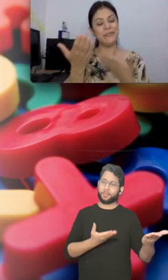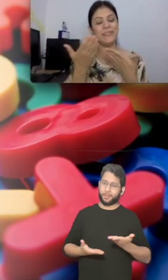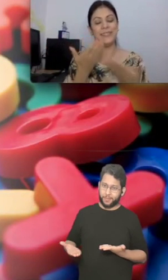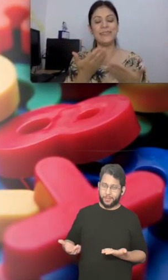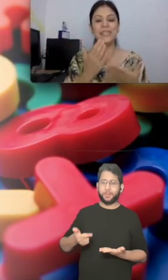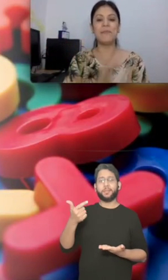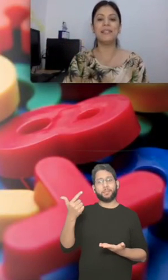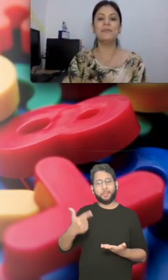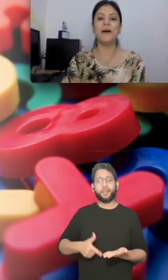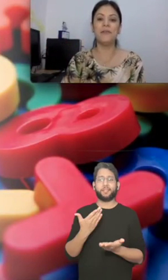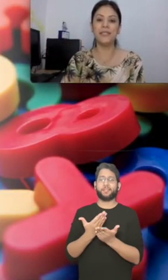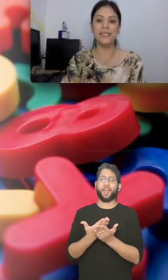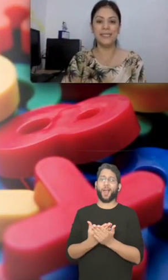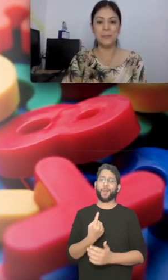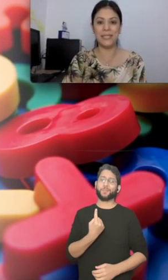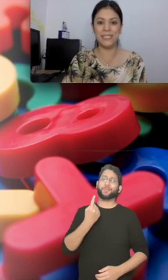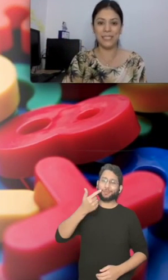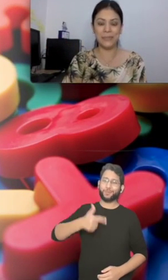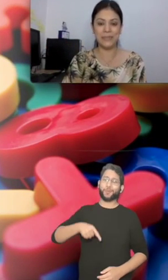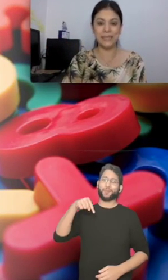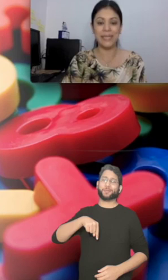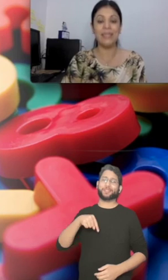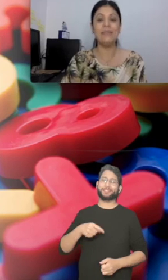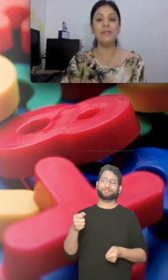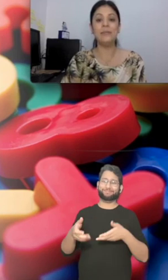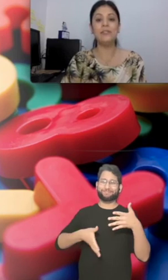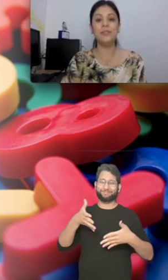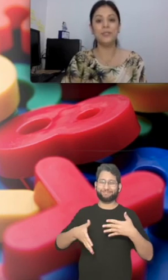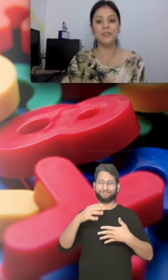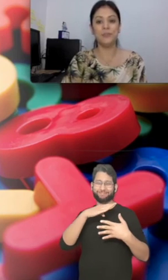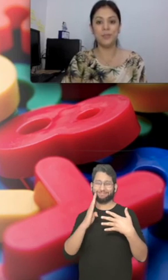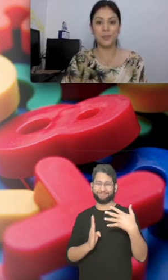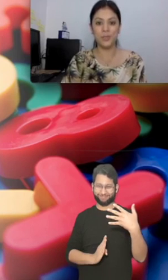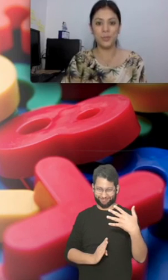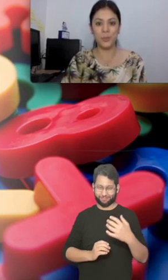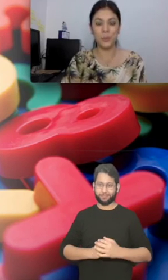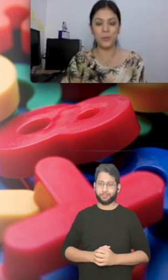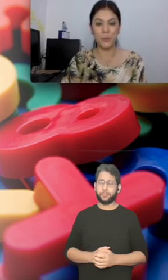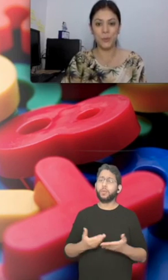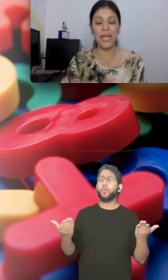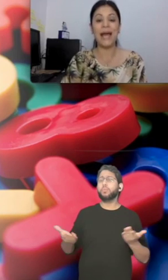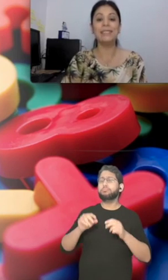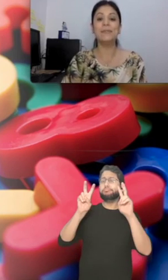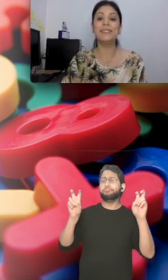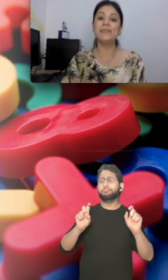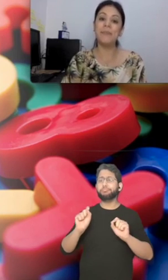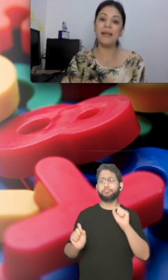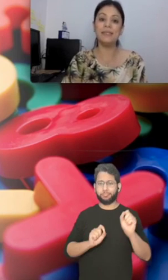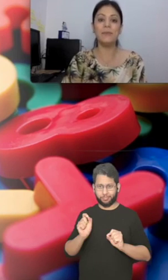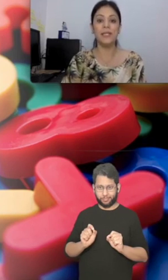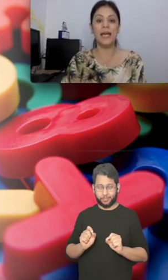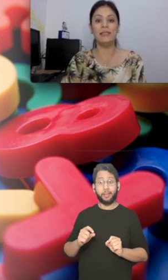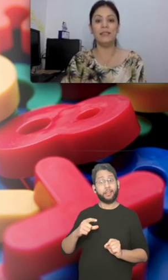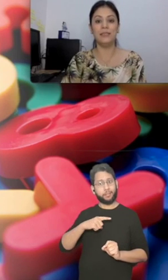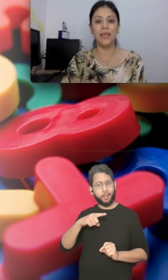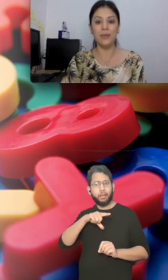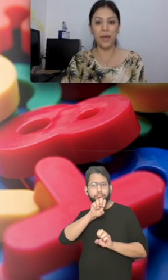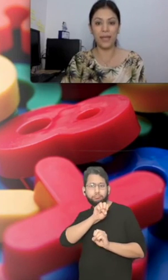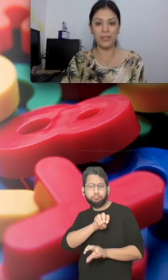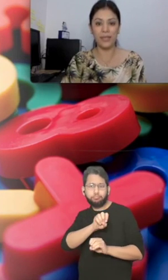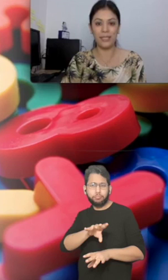sejam bem-vindos a mais uma aula da disciplina de Libras. No tema de hoje vamos discutir um pouco sobre as principais